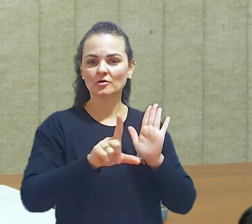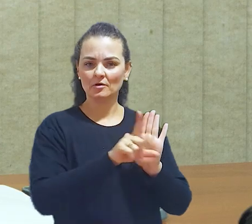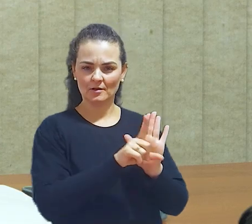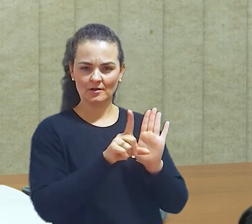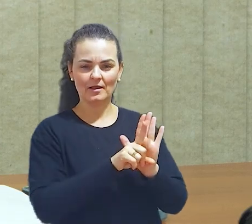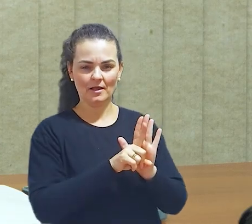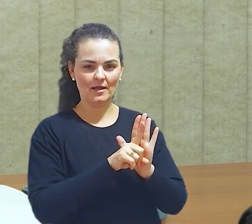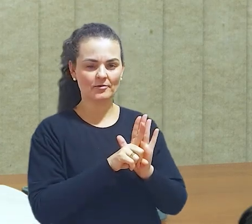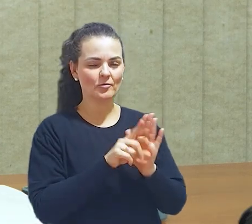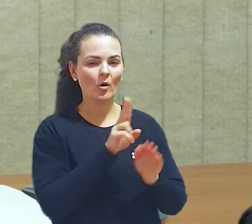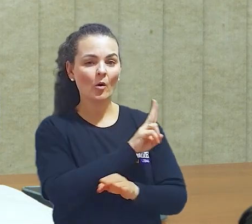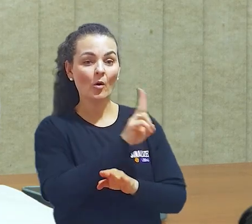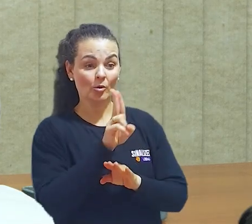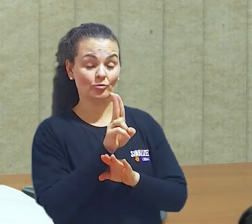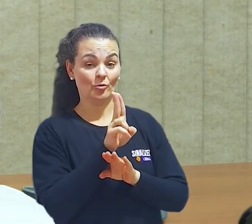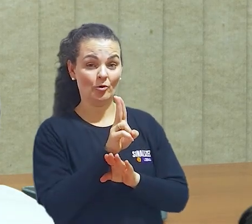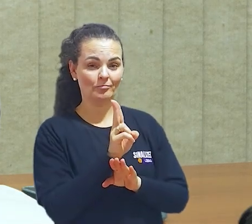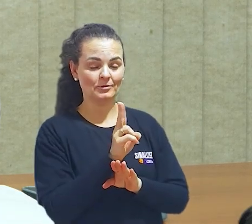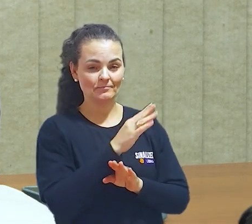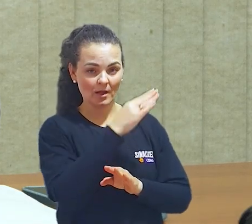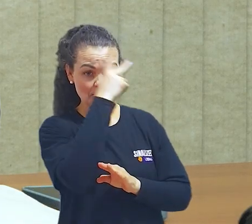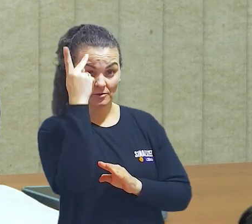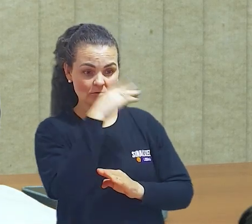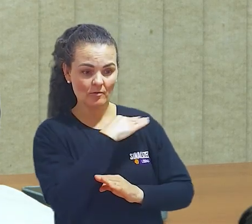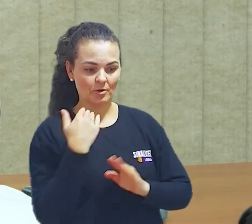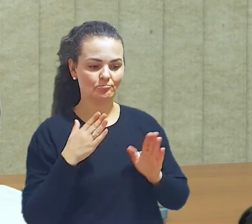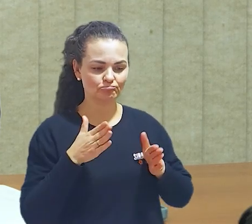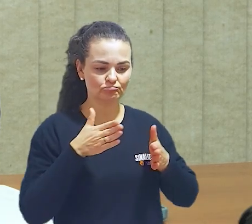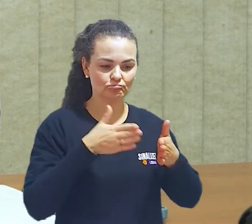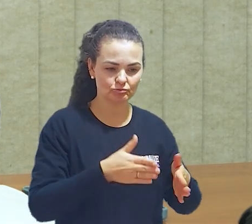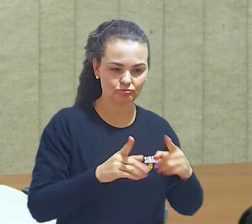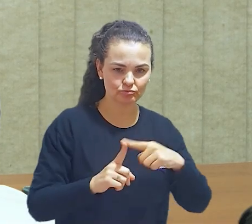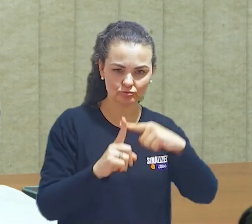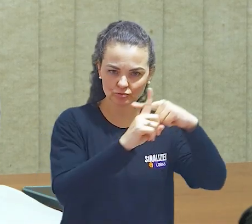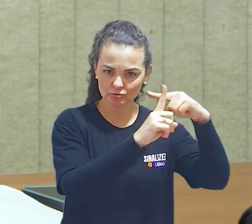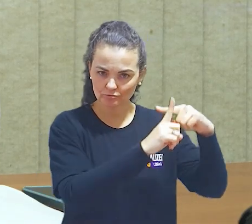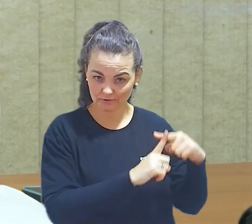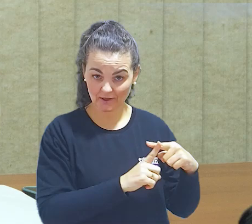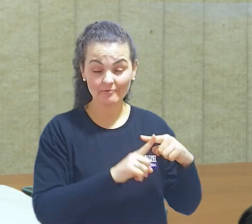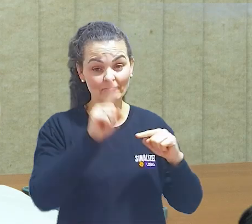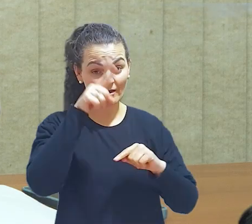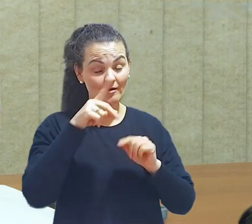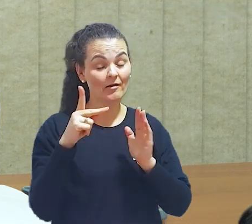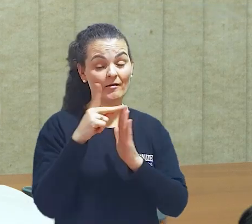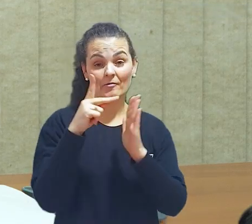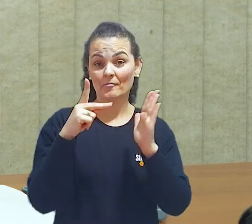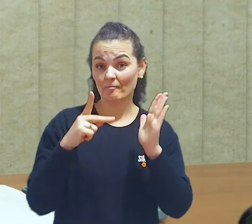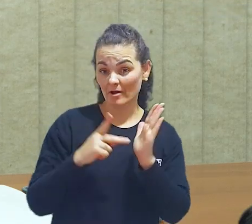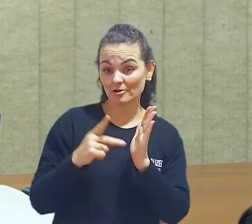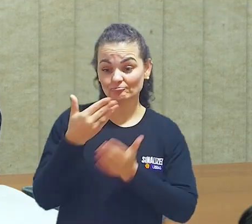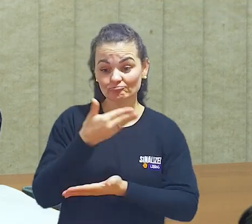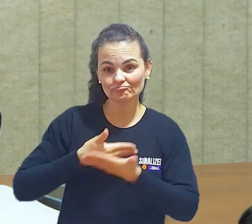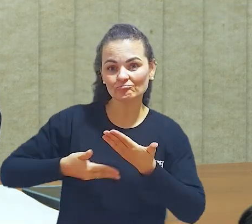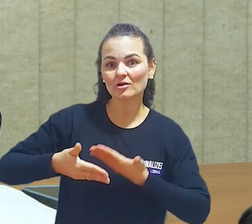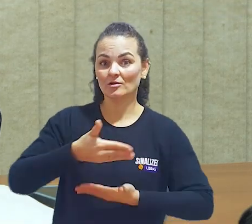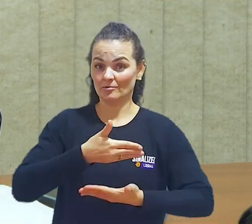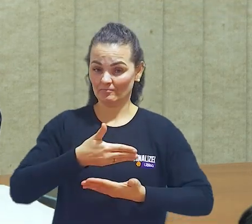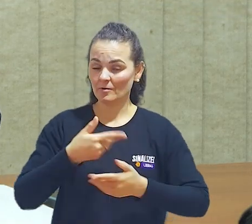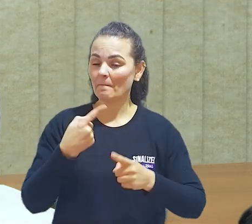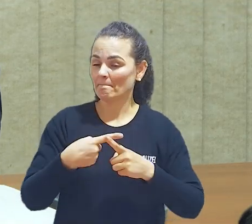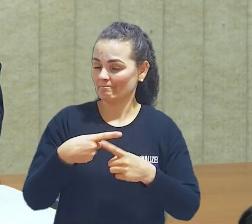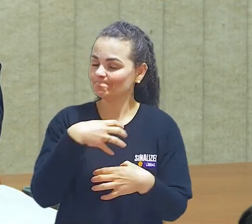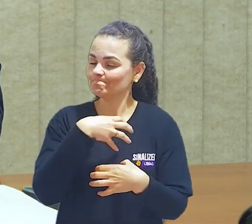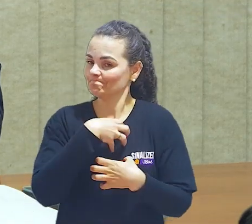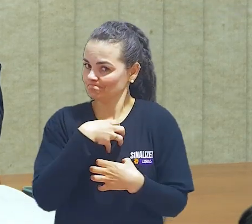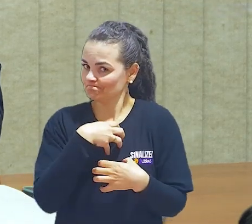uma pauta polêmica, uma pauta que, consequentemente, envolve ali questões sentimentais,